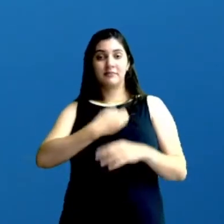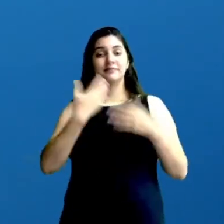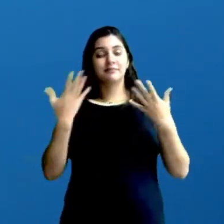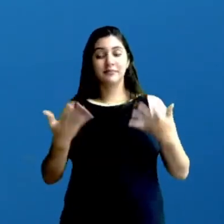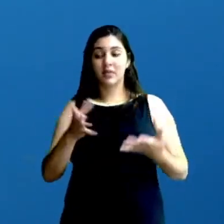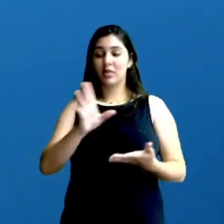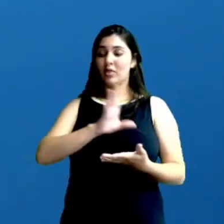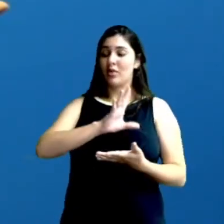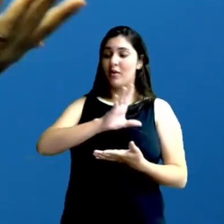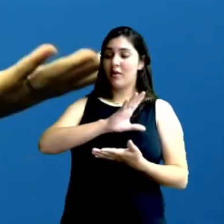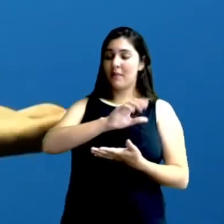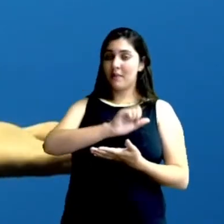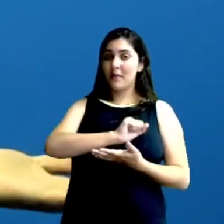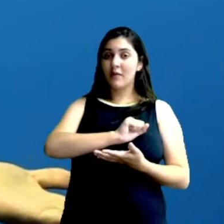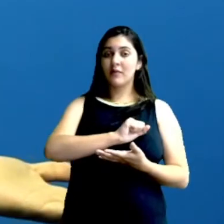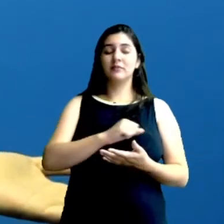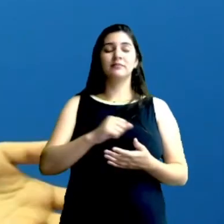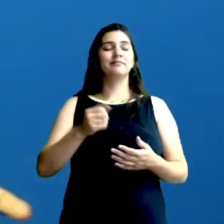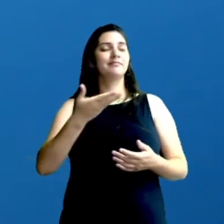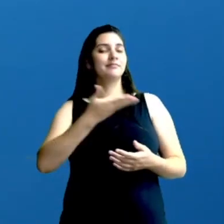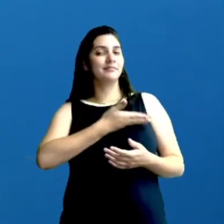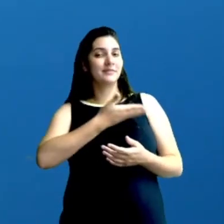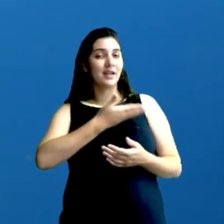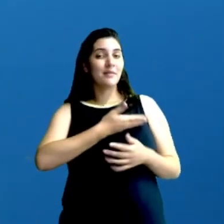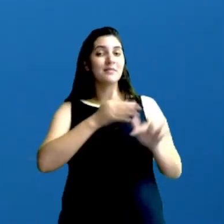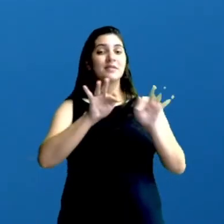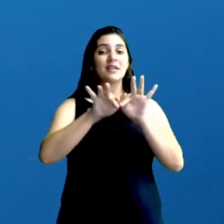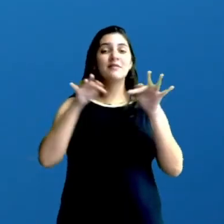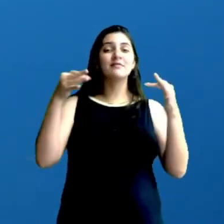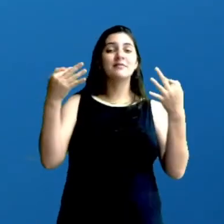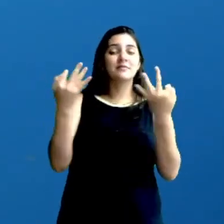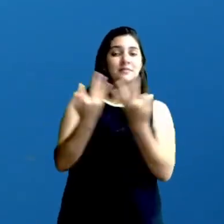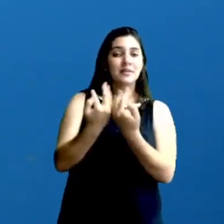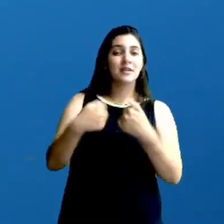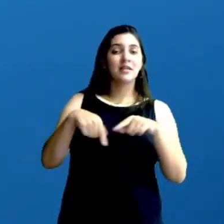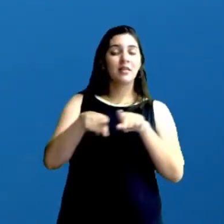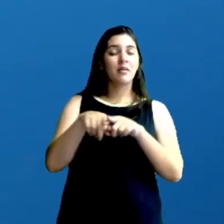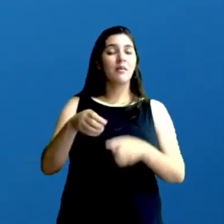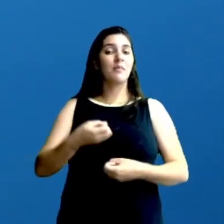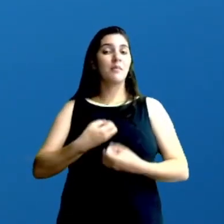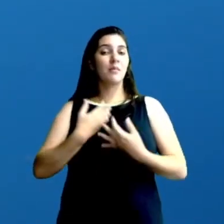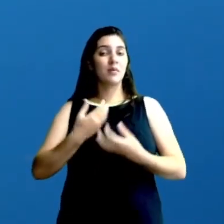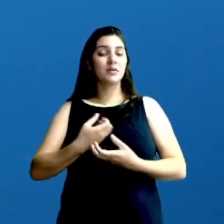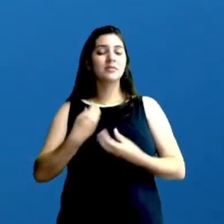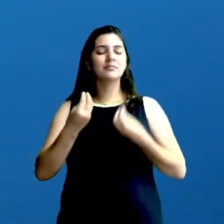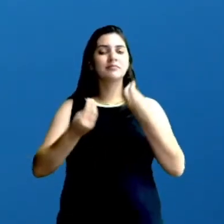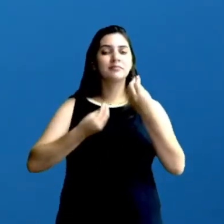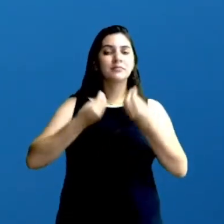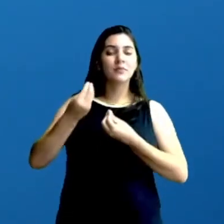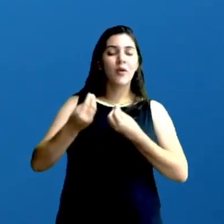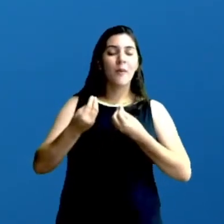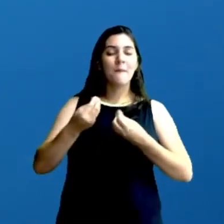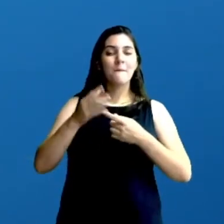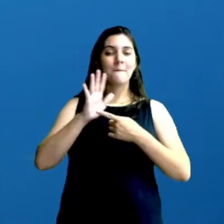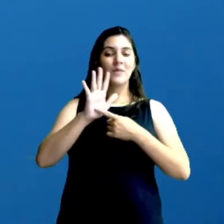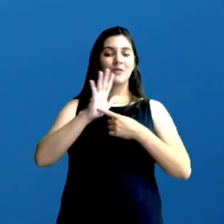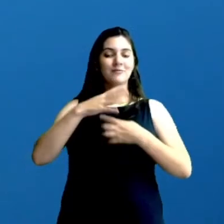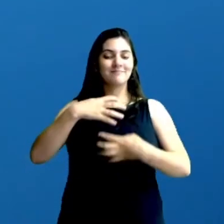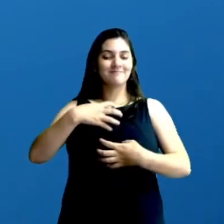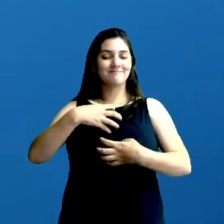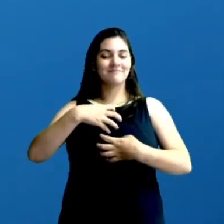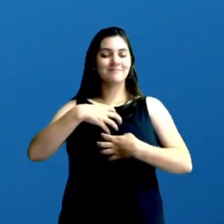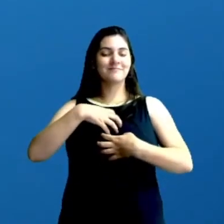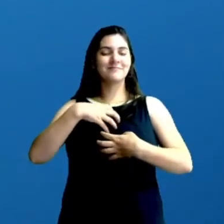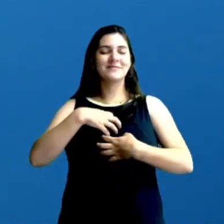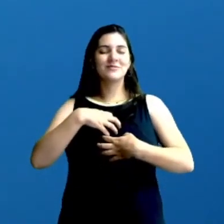questão do amor da questão da amizade da família a poesia uma forma de linhas expressão sentimento